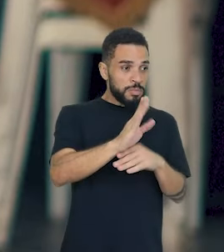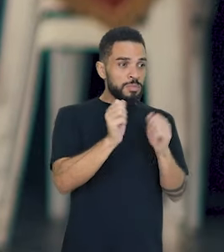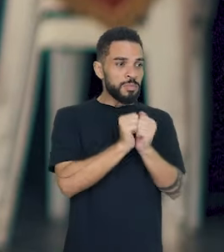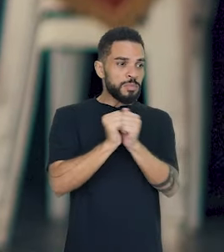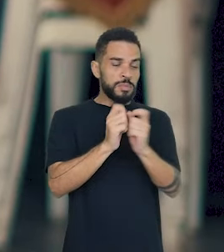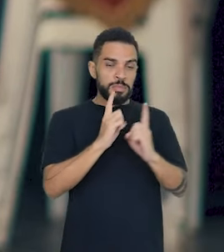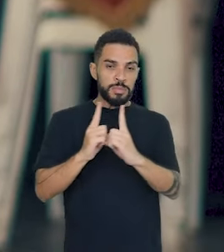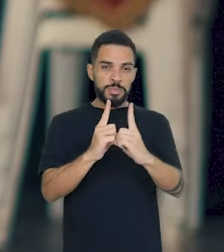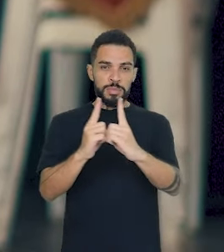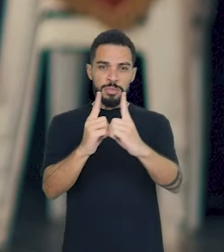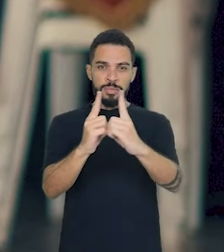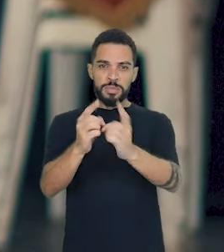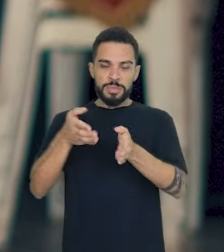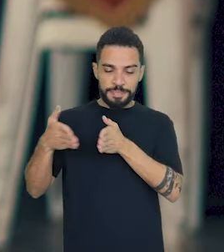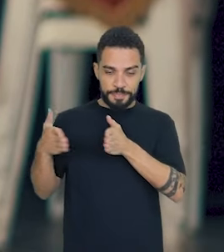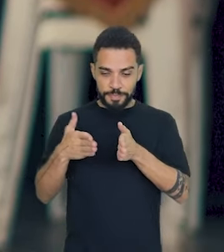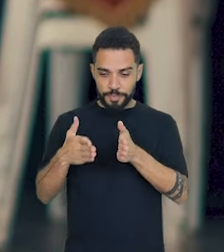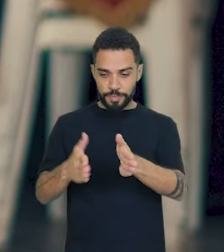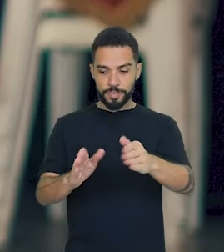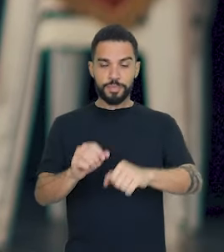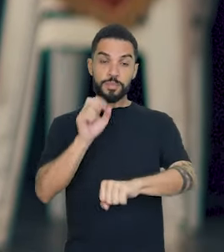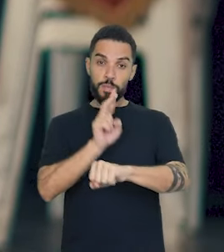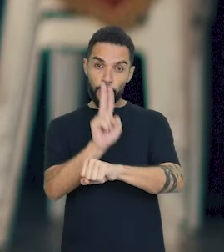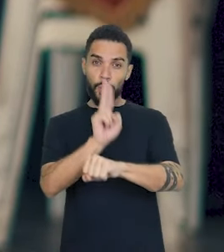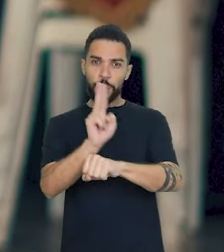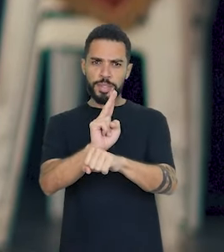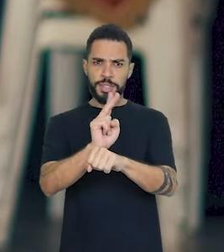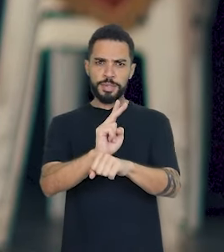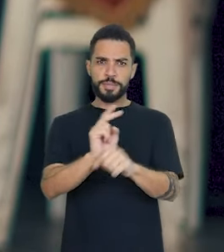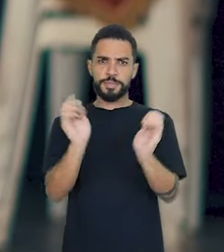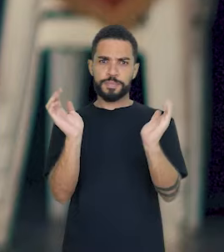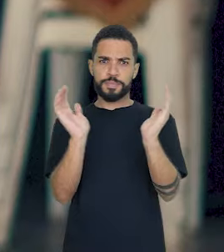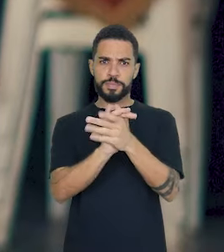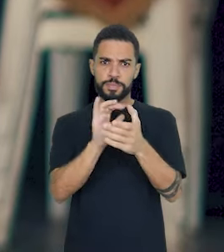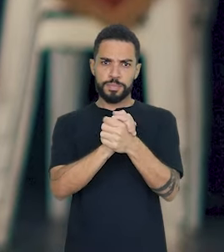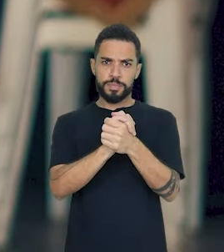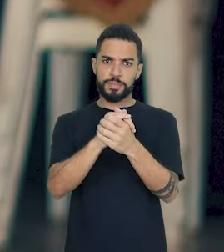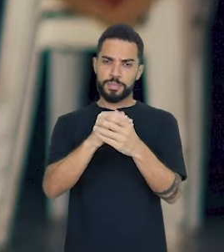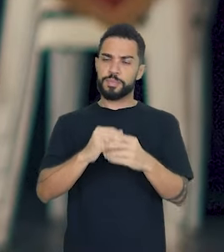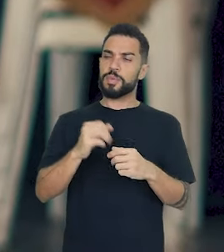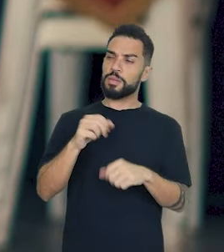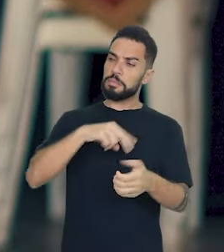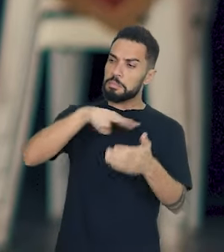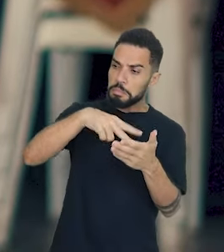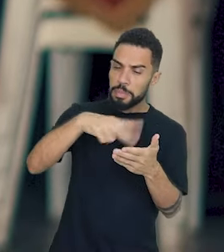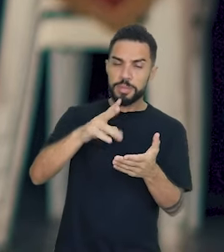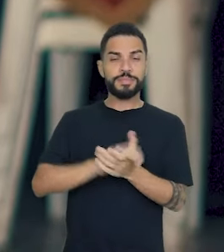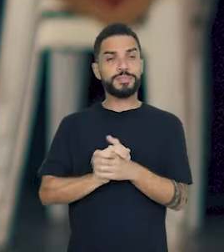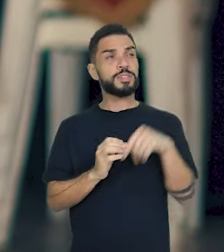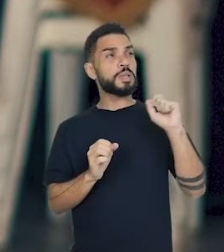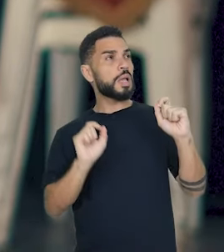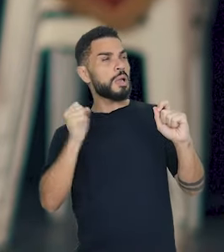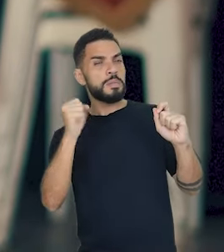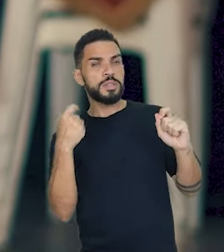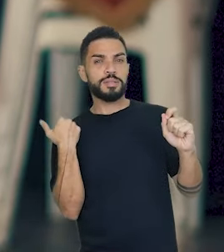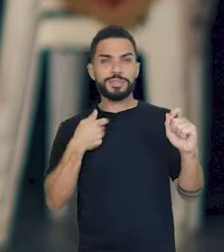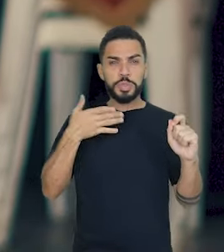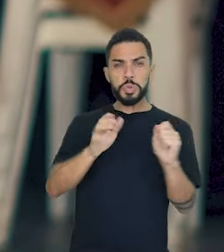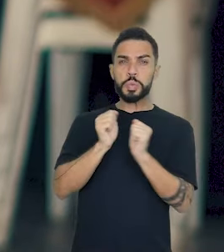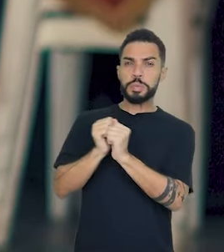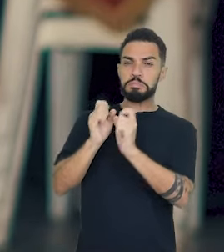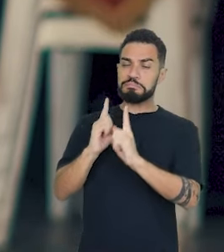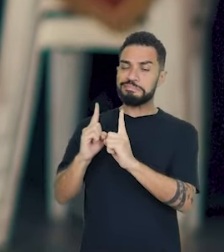acompanhar ele na avenida como diretor. Aí eu peguei e falei, o que tem diretor fazer? Ele falou, você vai me acompanhar,